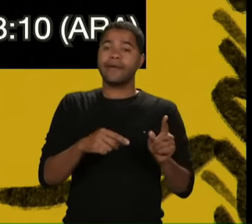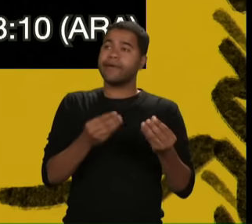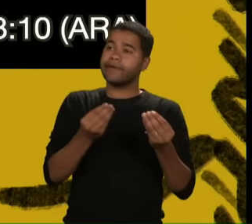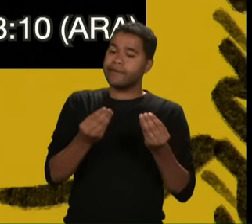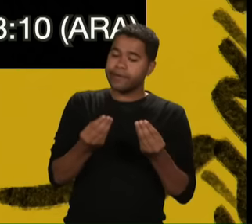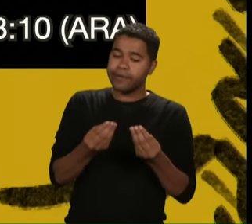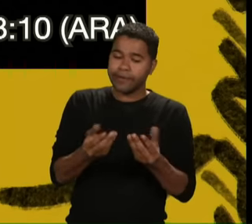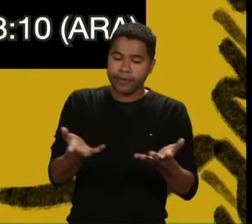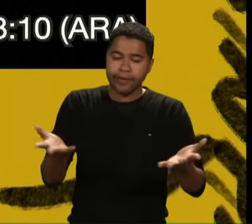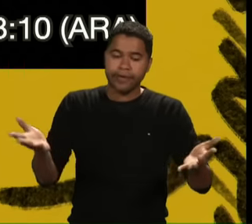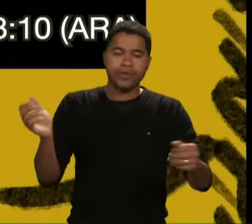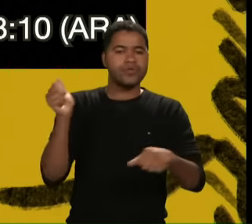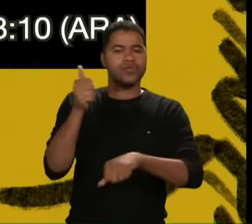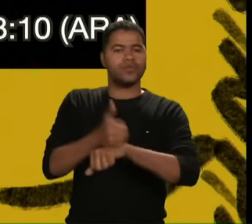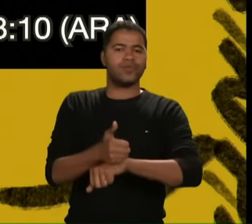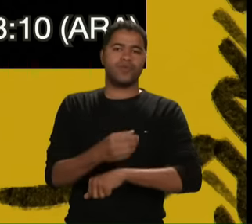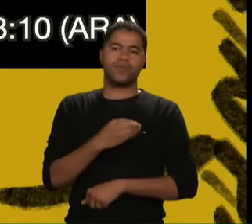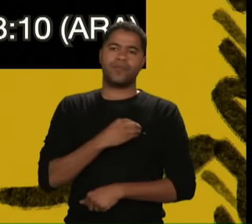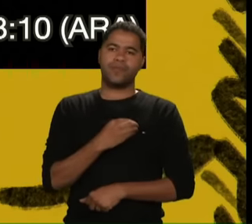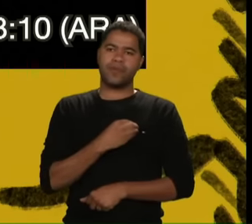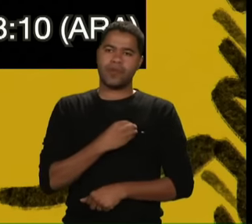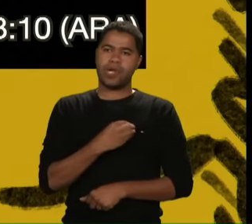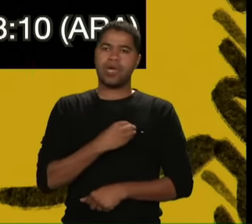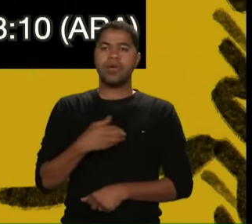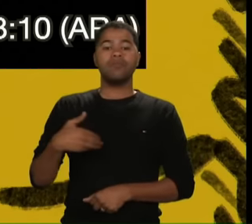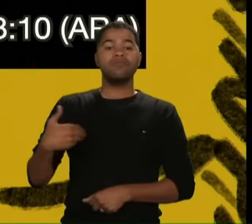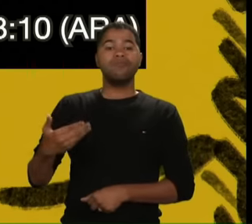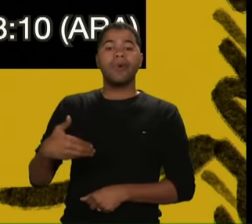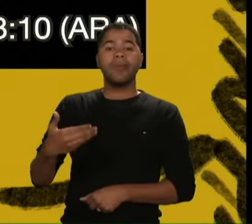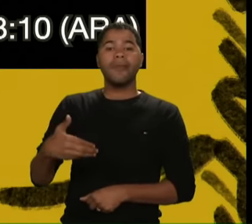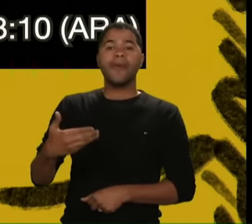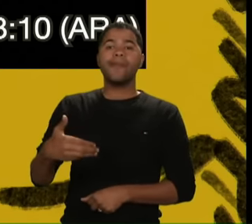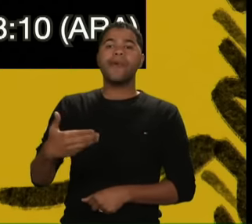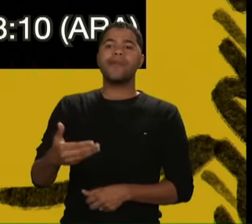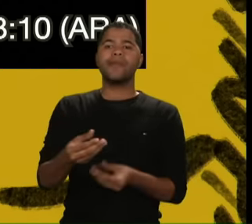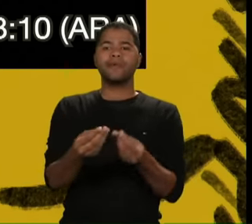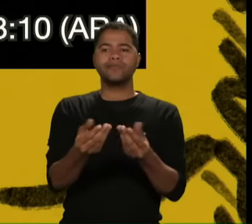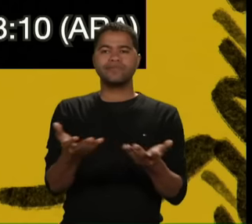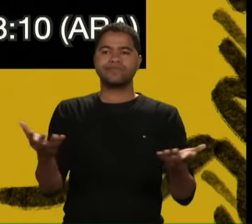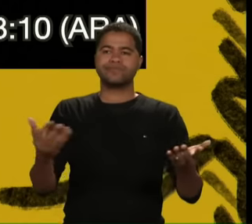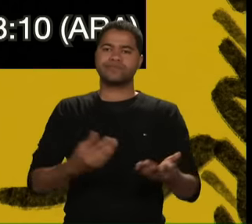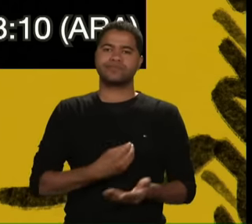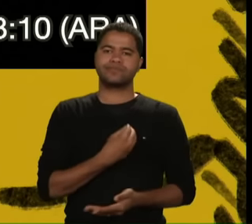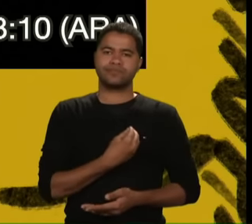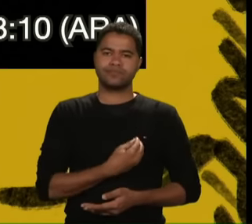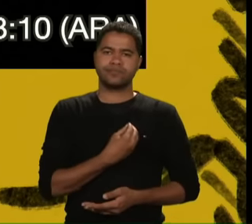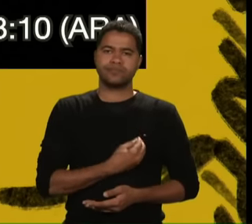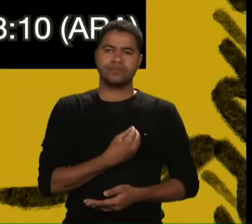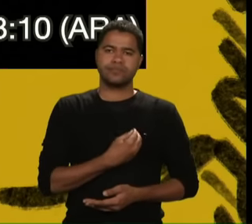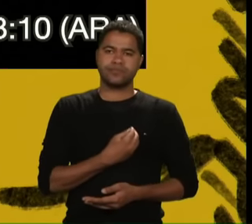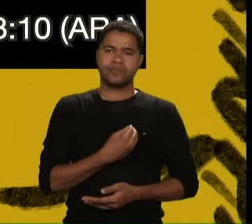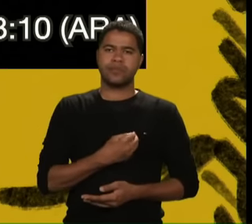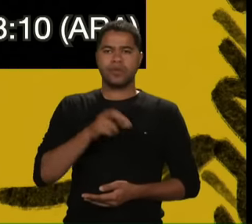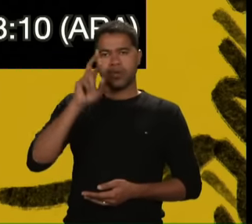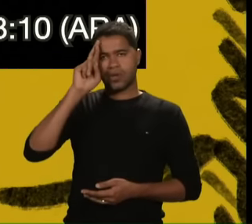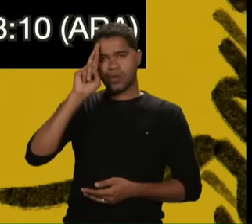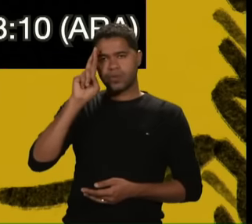pelo pecado, verá a sua posteridade, prolongará os seus dias, e a vontade do